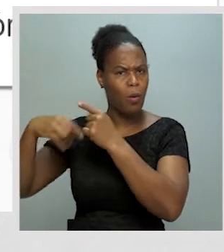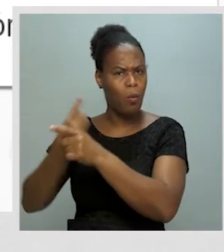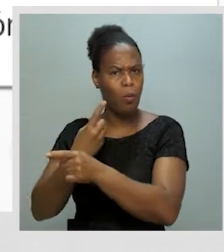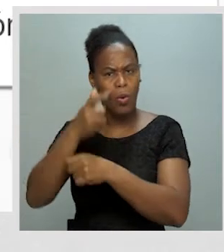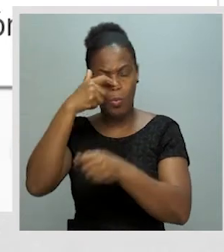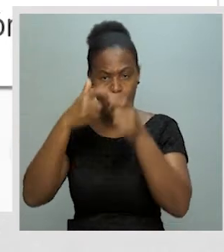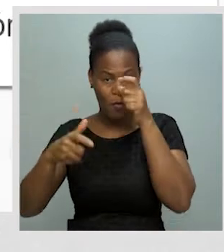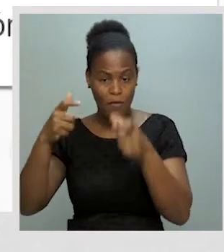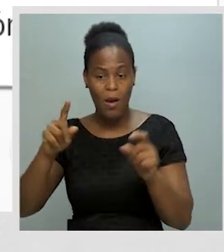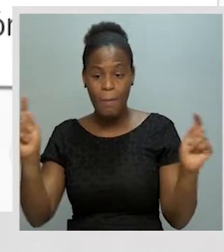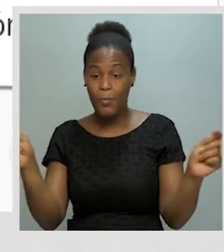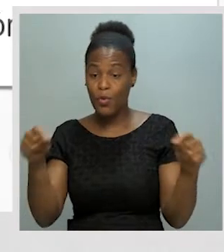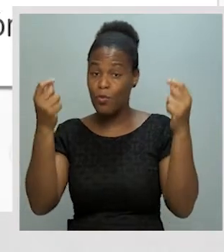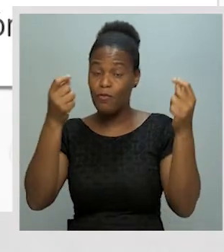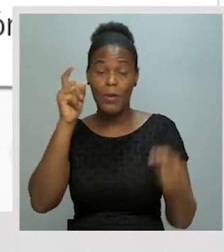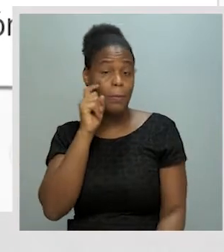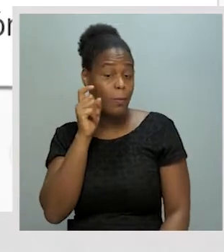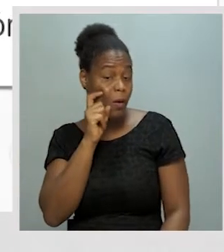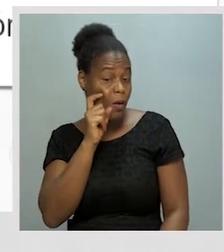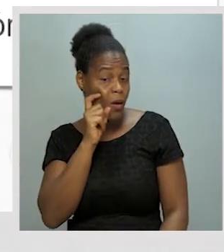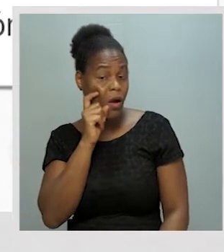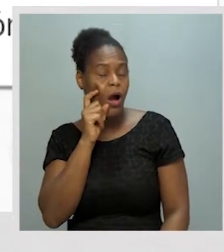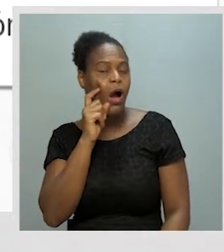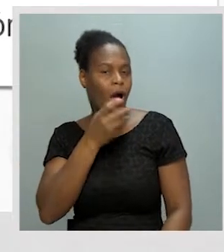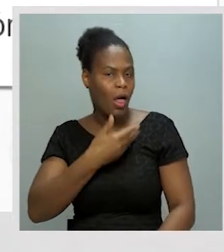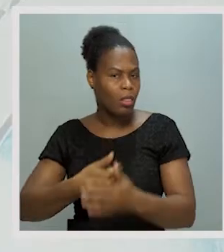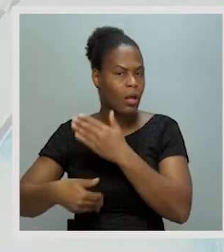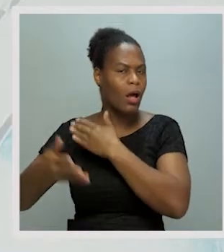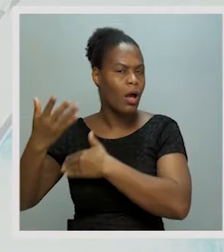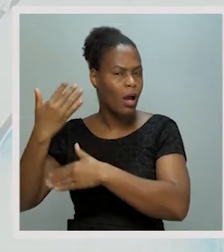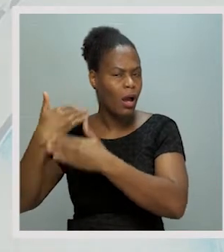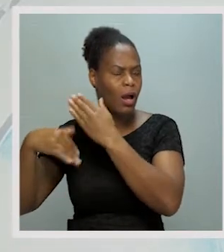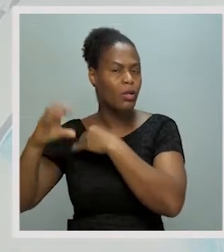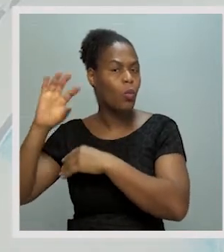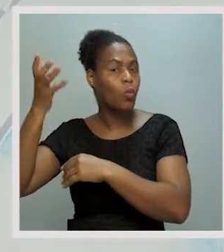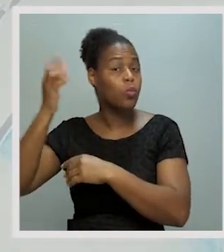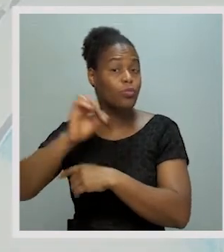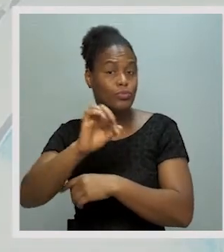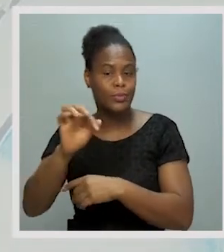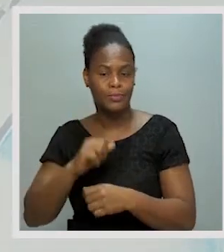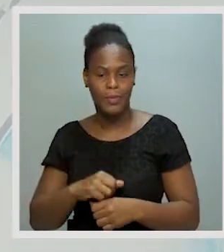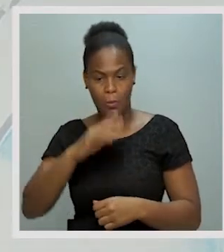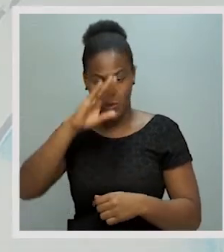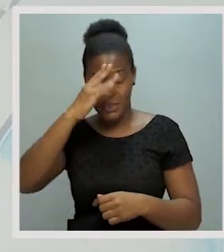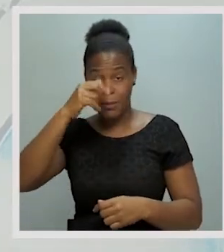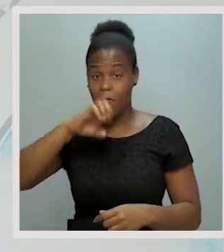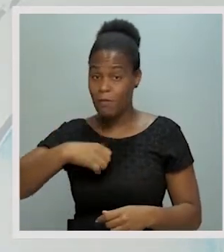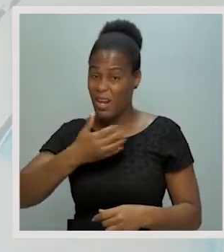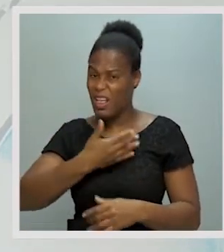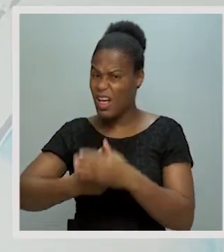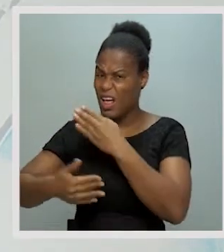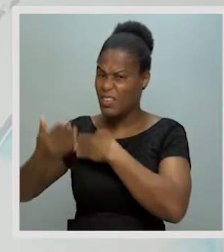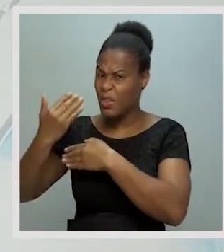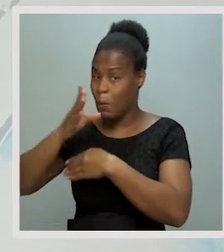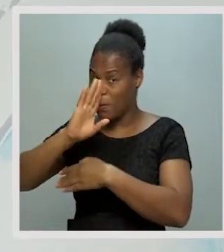povo, promovendo e conservando as suas tradições. Como sabemos, em Cabo Verde nós temos a nossa tradição,